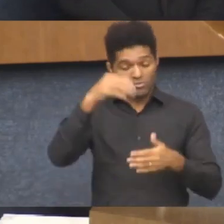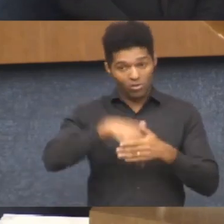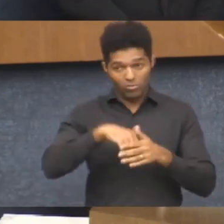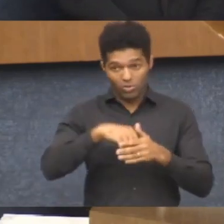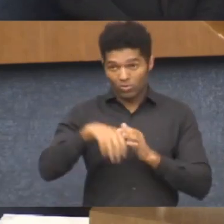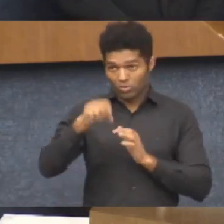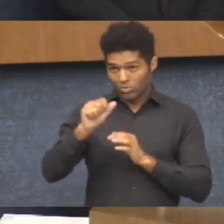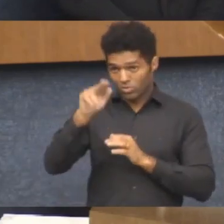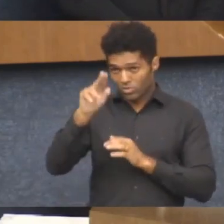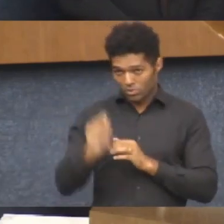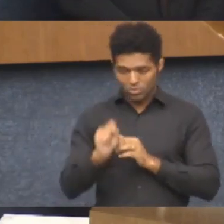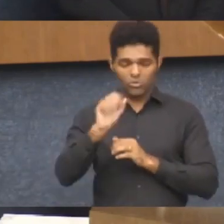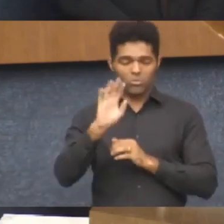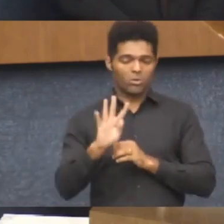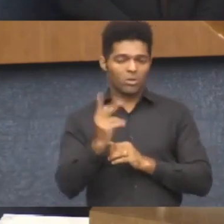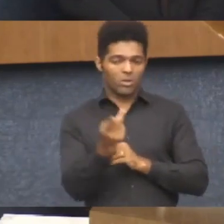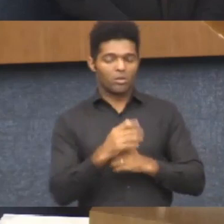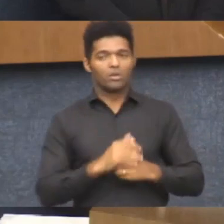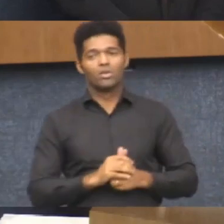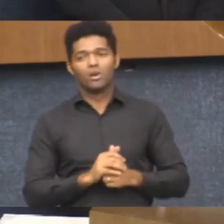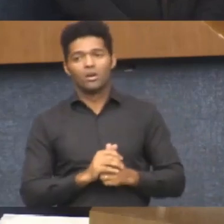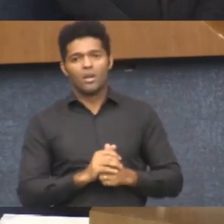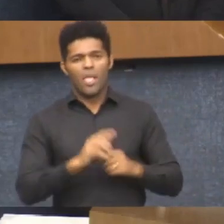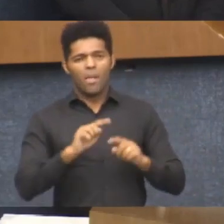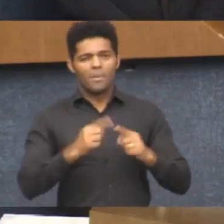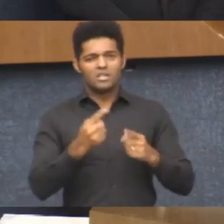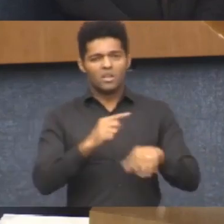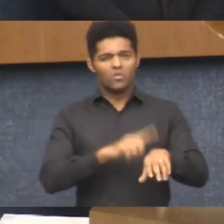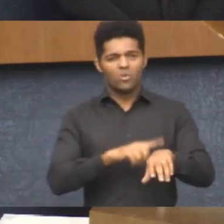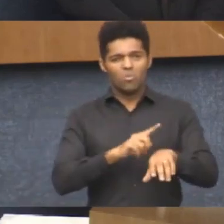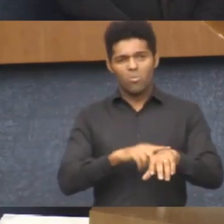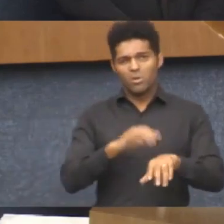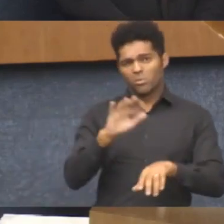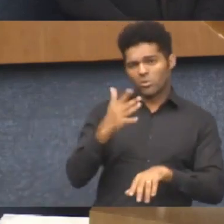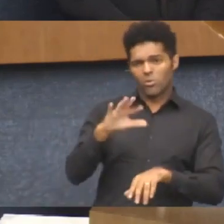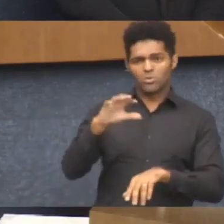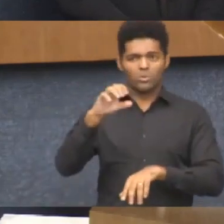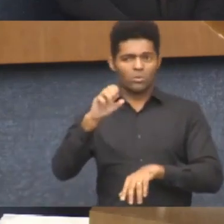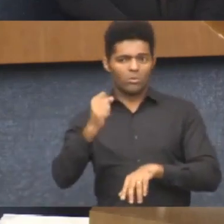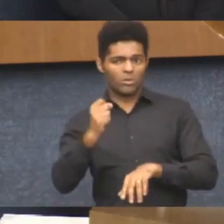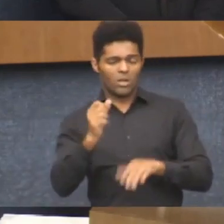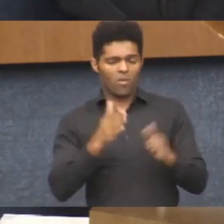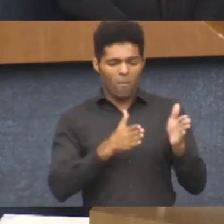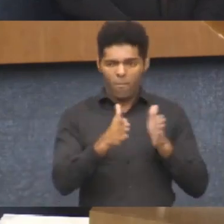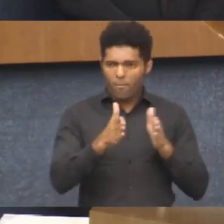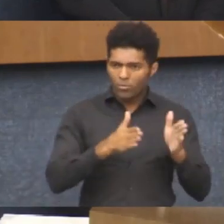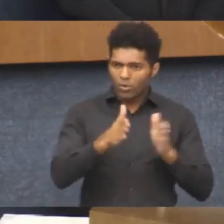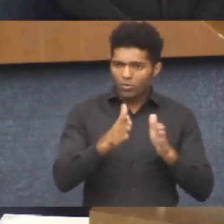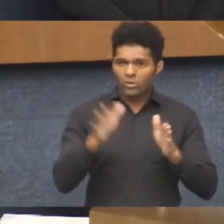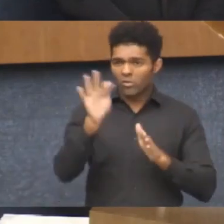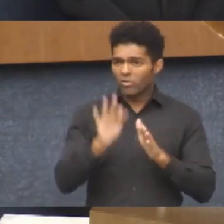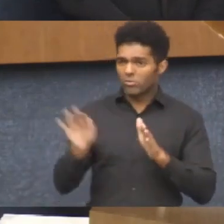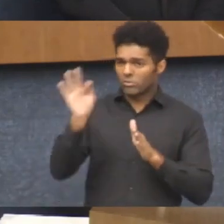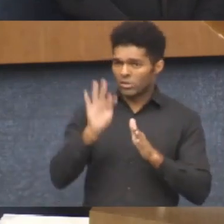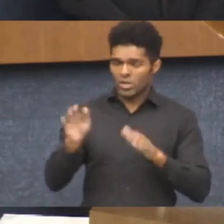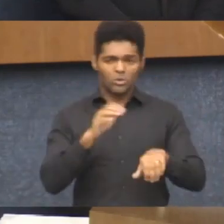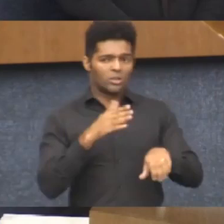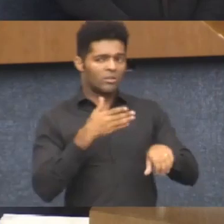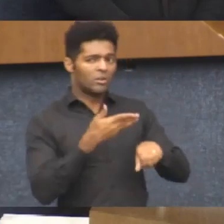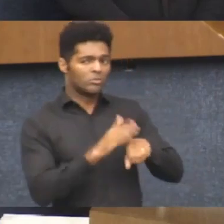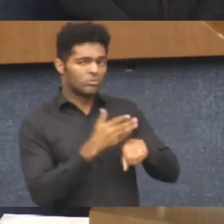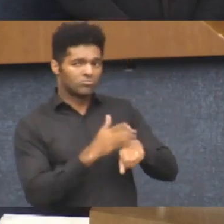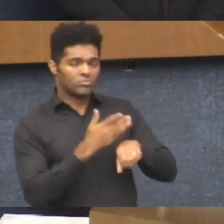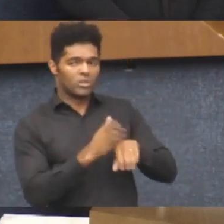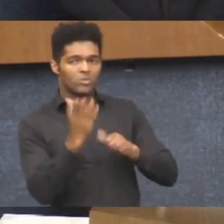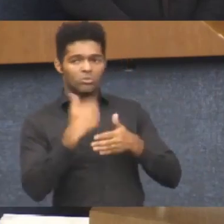Horizonte, mas tive uma virada de chave quando eu estava no oitavo período, fazendo estágio aqui em uma unidade aqui da